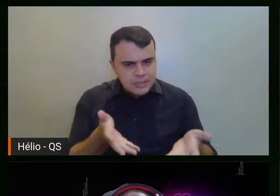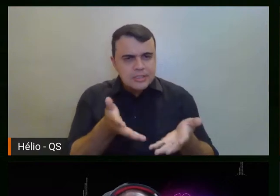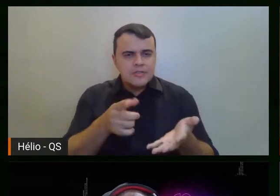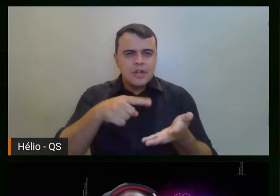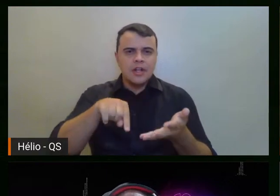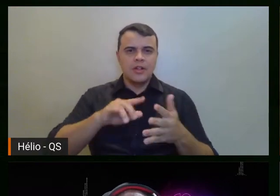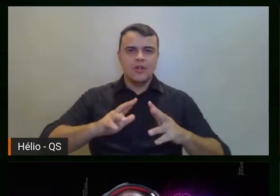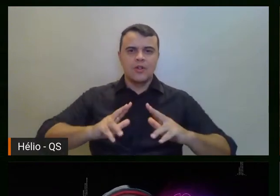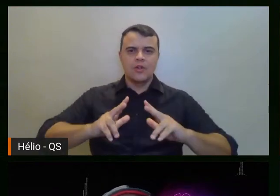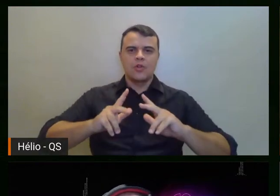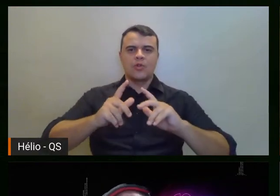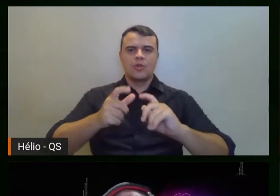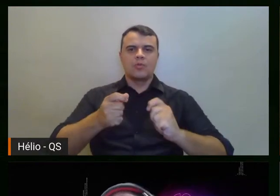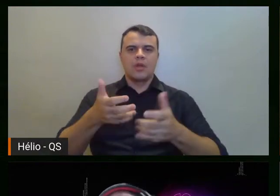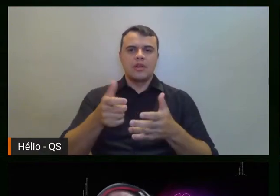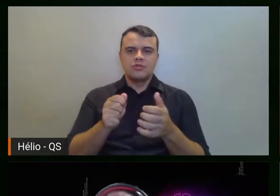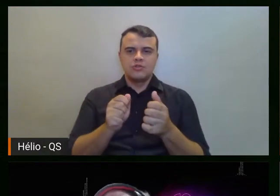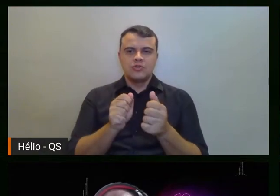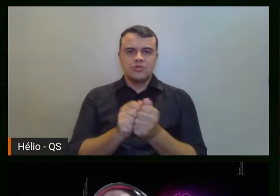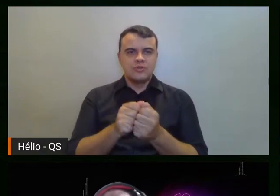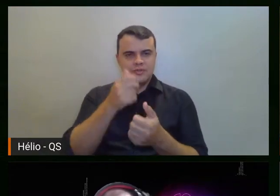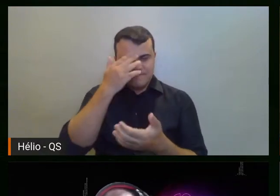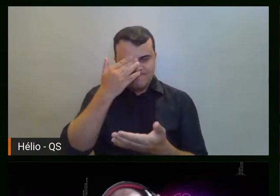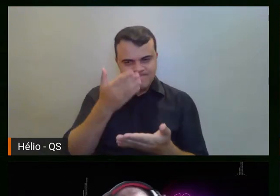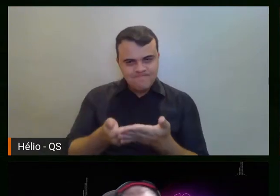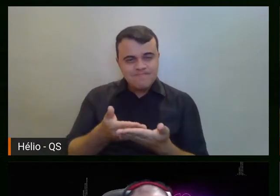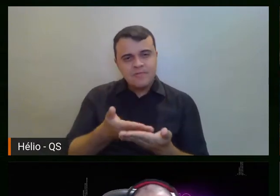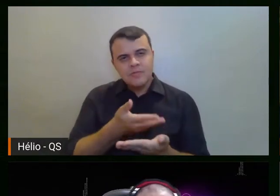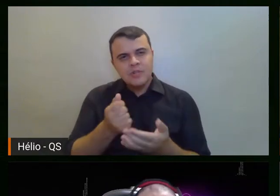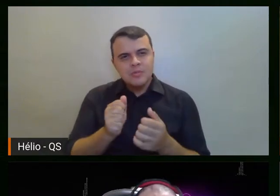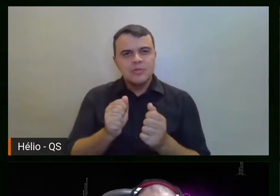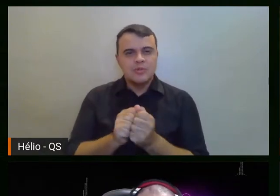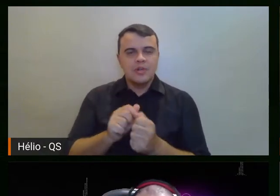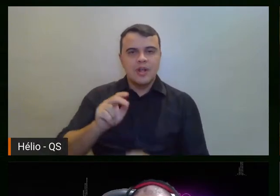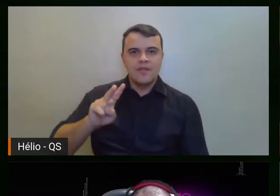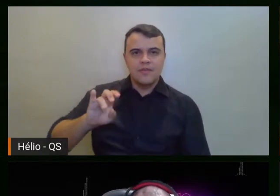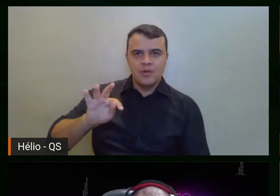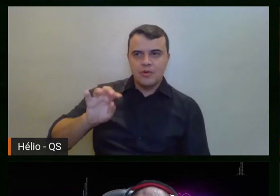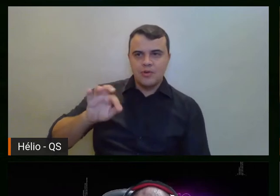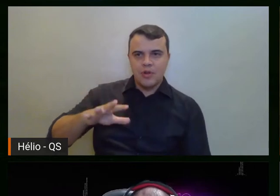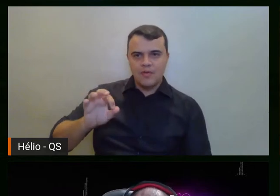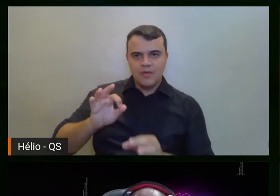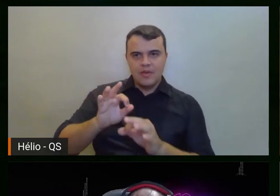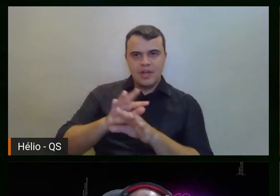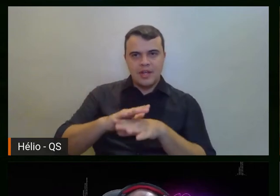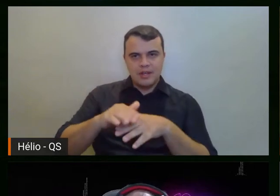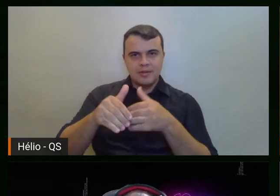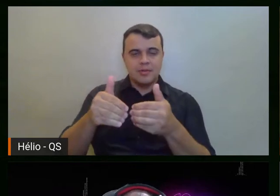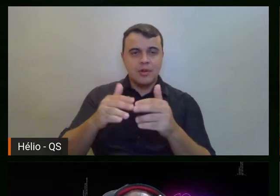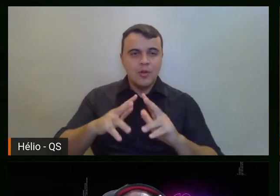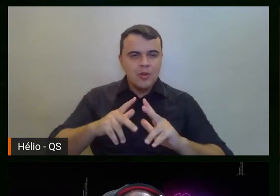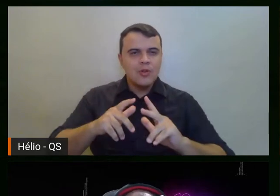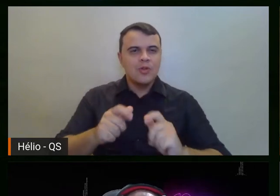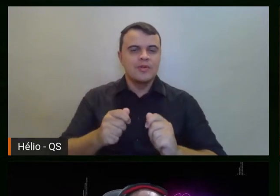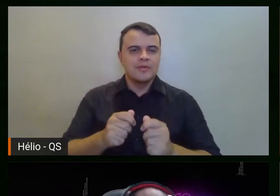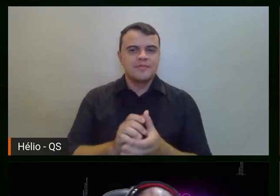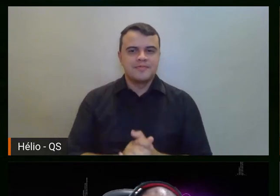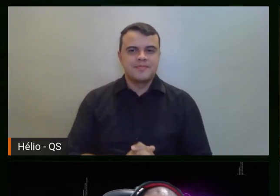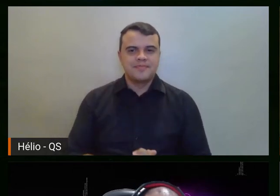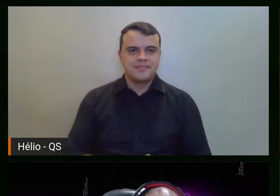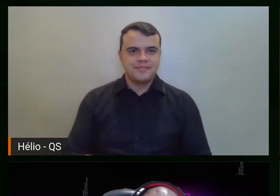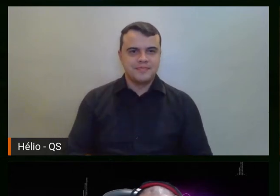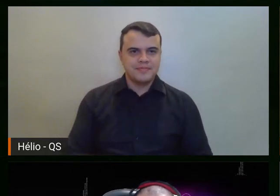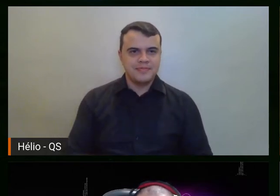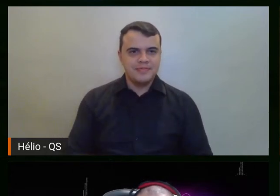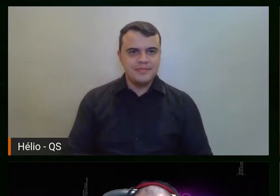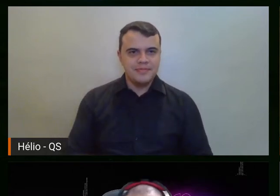para galera para galera se acredita neles vamos embora e depois vem o tan e vamos encerrando aqui com chave de ouro aqui essa Live